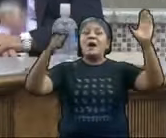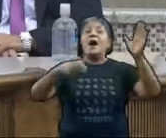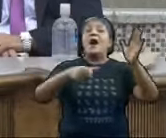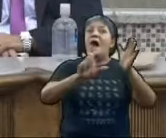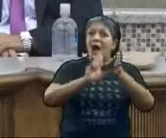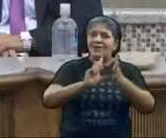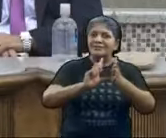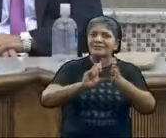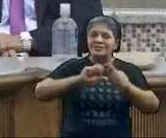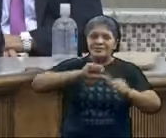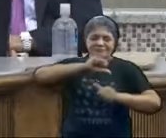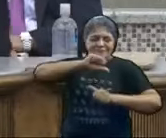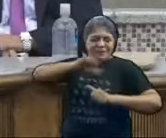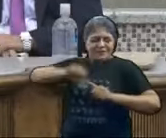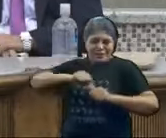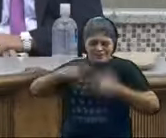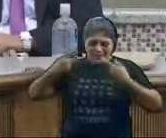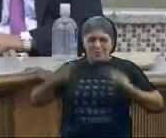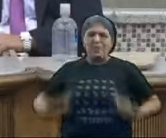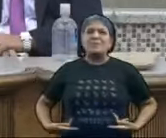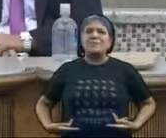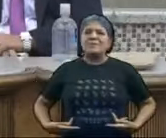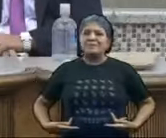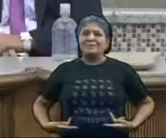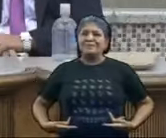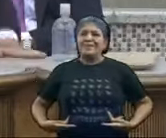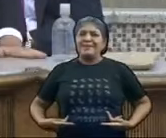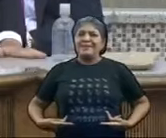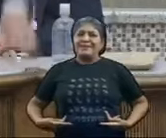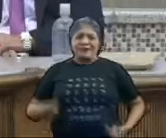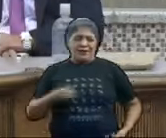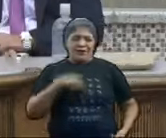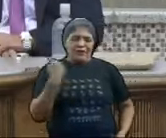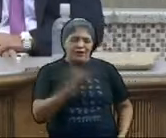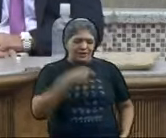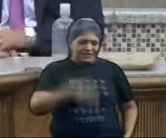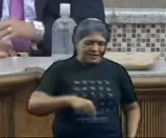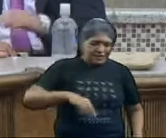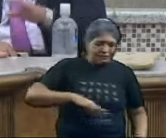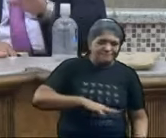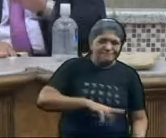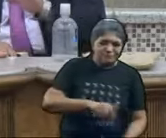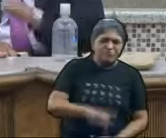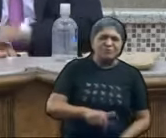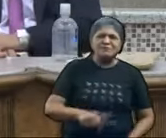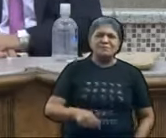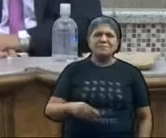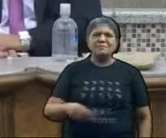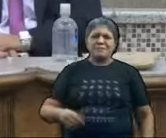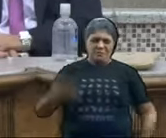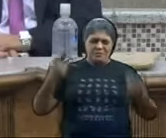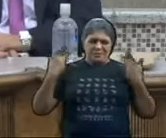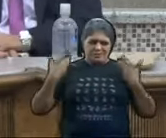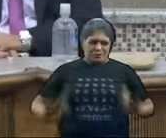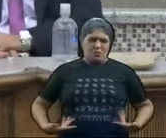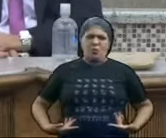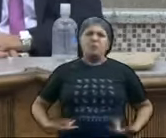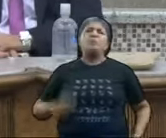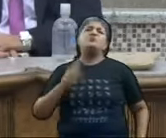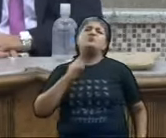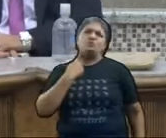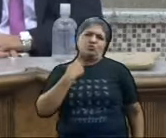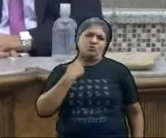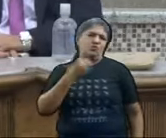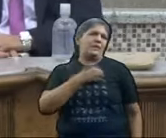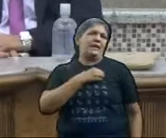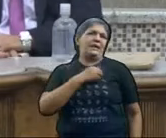nenhum. Somente santidade na presença do Deus Todo-Poderoso. Eu quero morar lá um dia, irmãos. Eu quero morar nessa cidade um